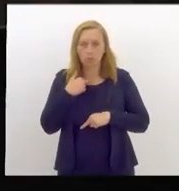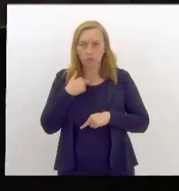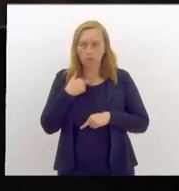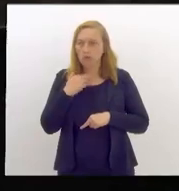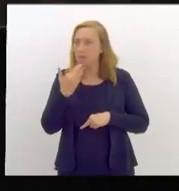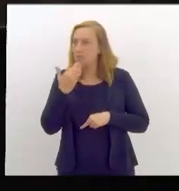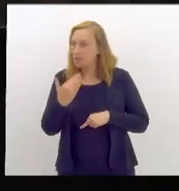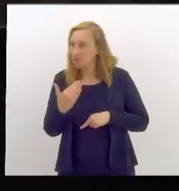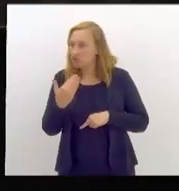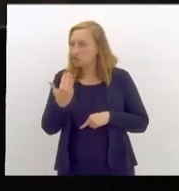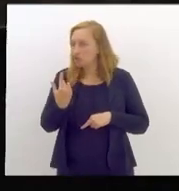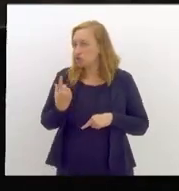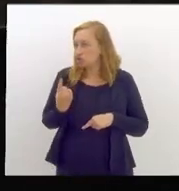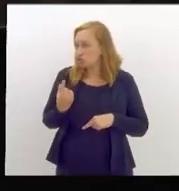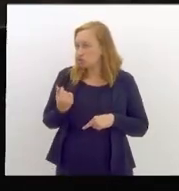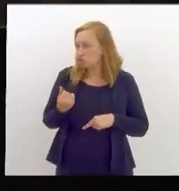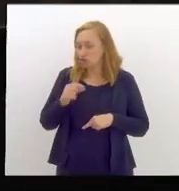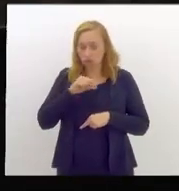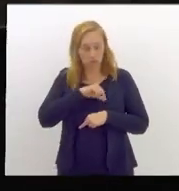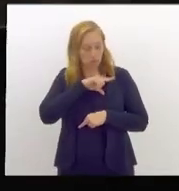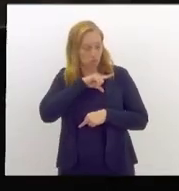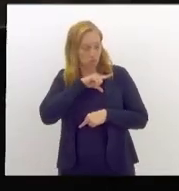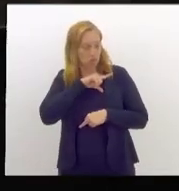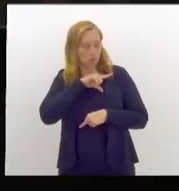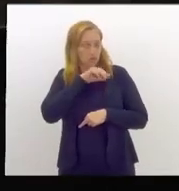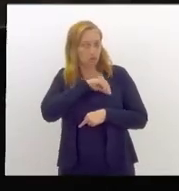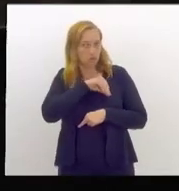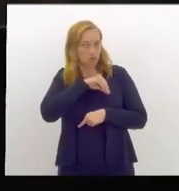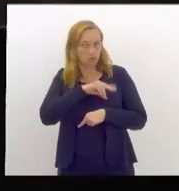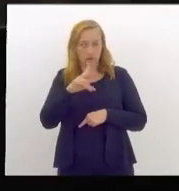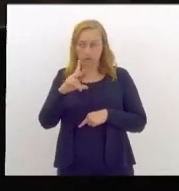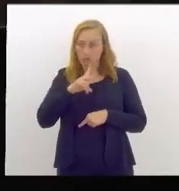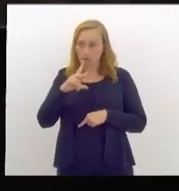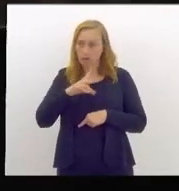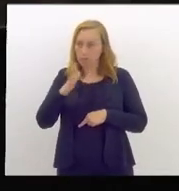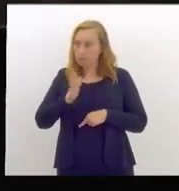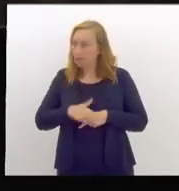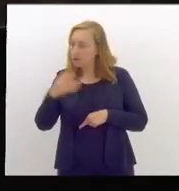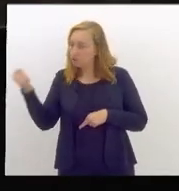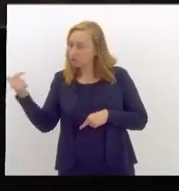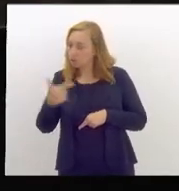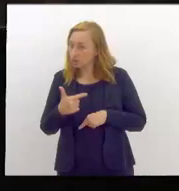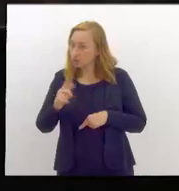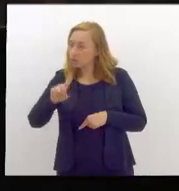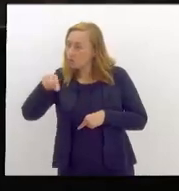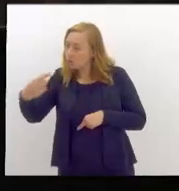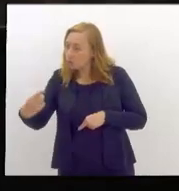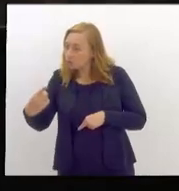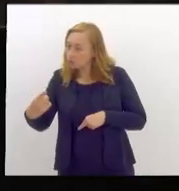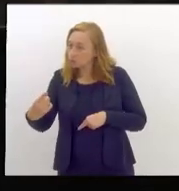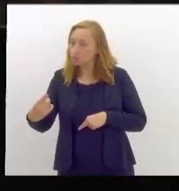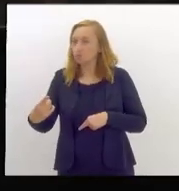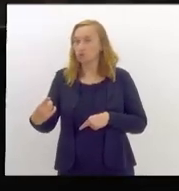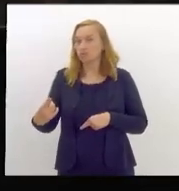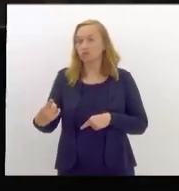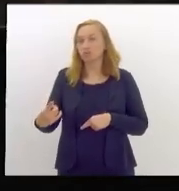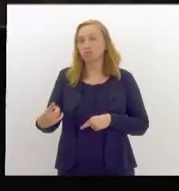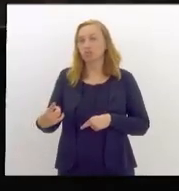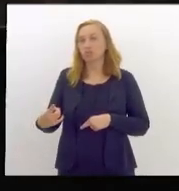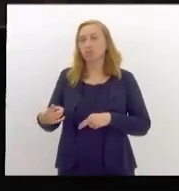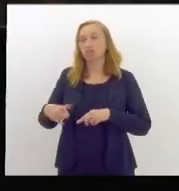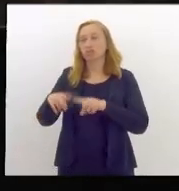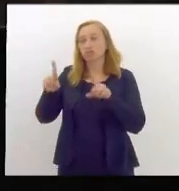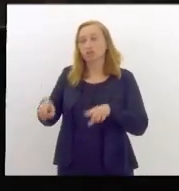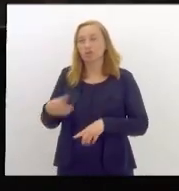sugerir pediu encaminhar um aumento maior para si do que aquele que ele apresentou para o servidores